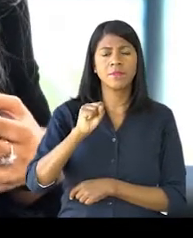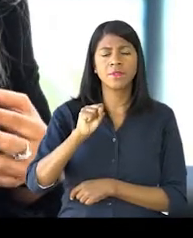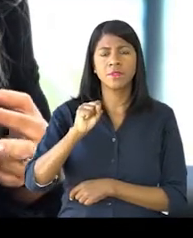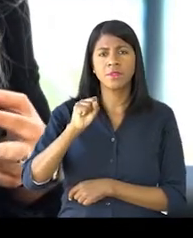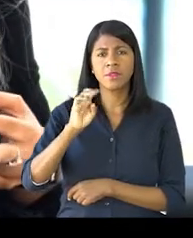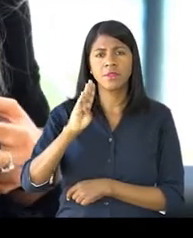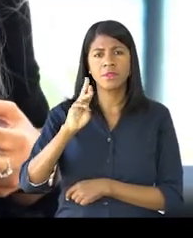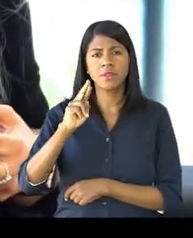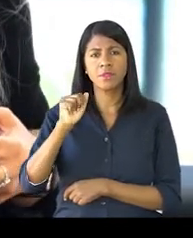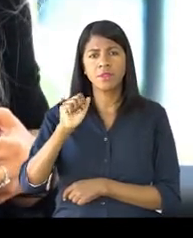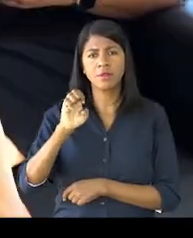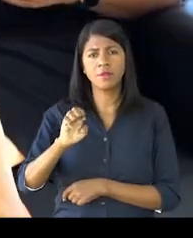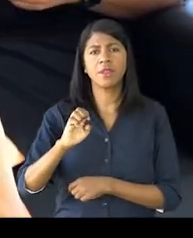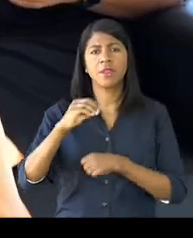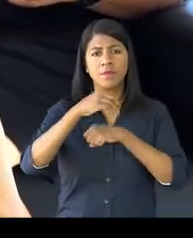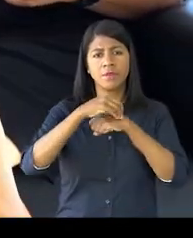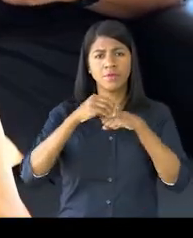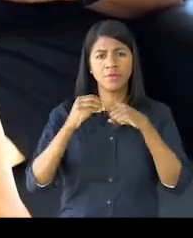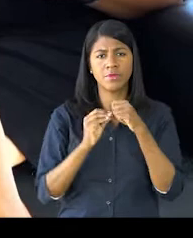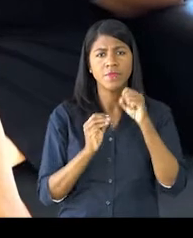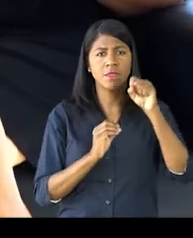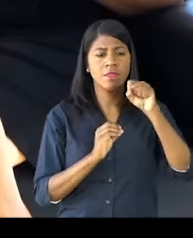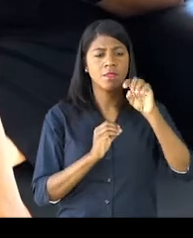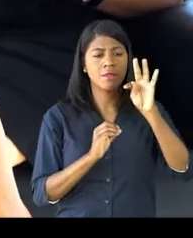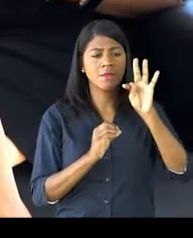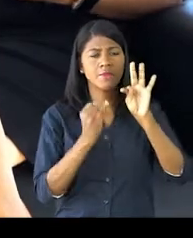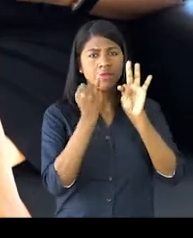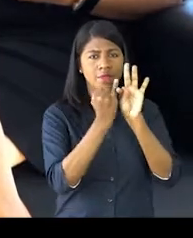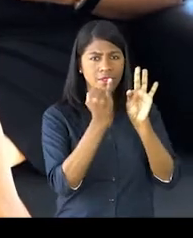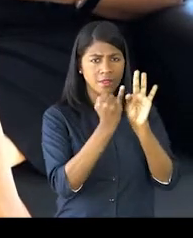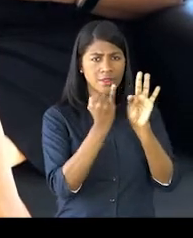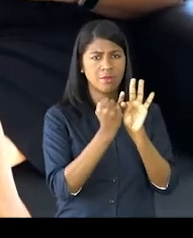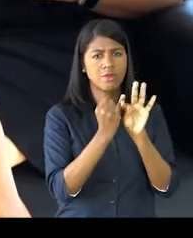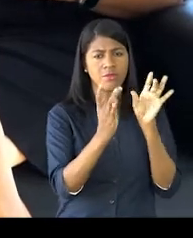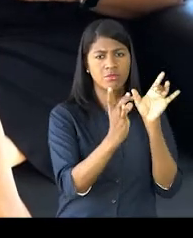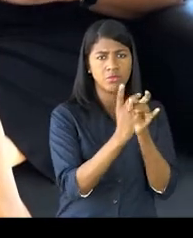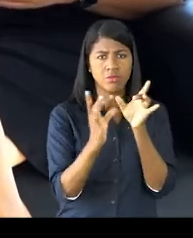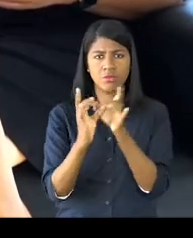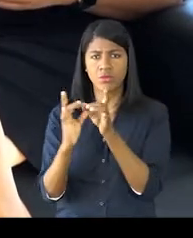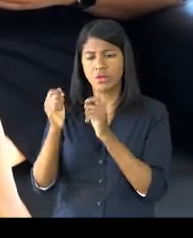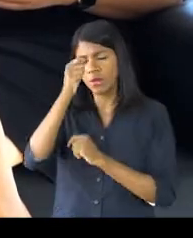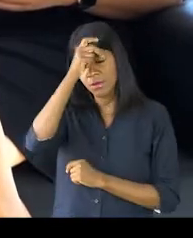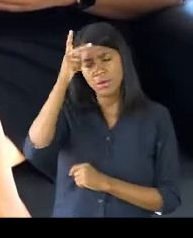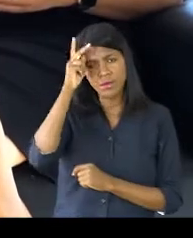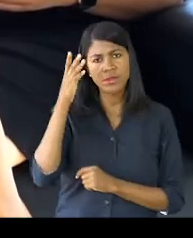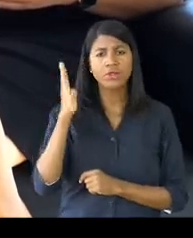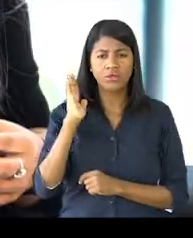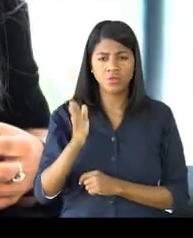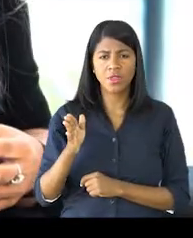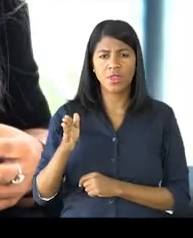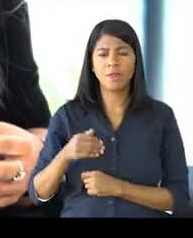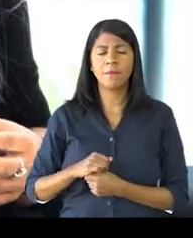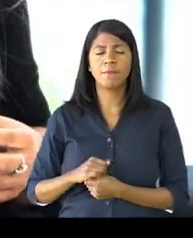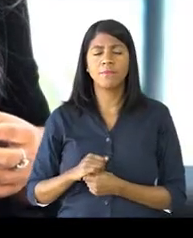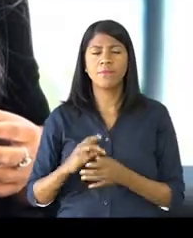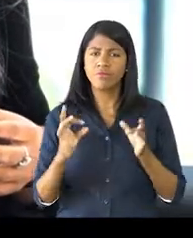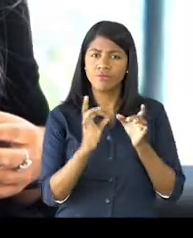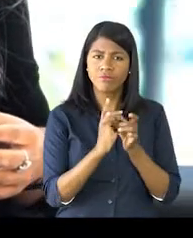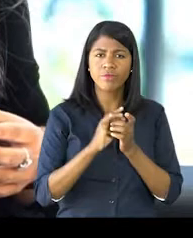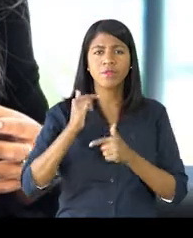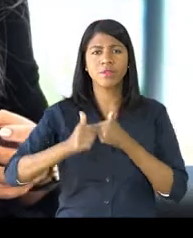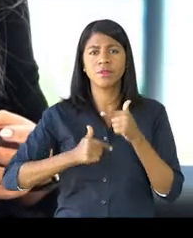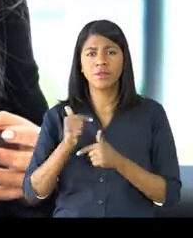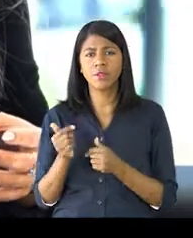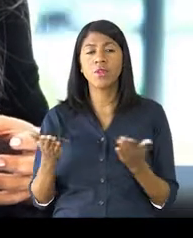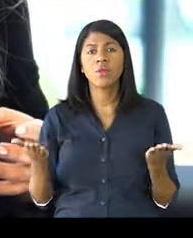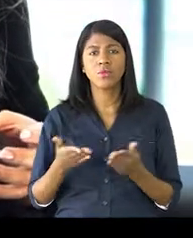SEBRAE, com o IFG, com o Instituto Padma, que são parceiros da Prefeitura, já experimentados, com qualificação. E hoje